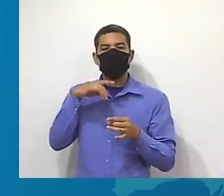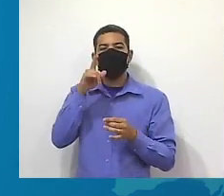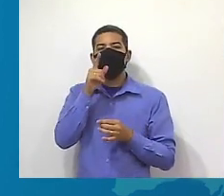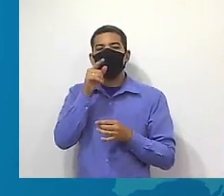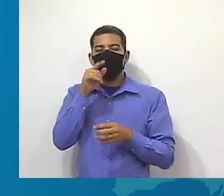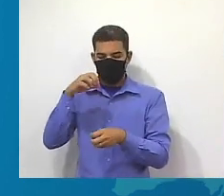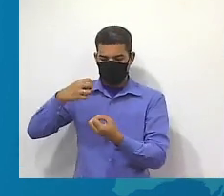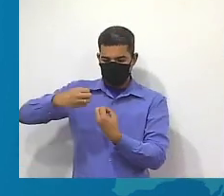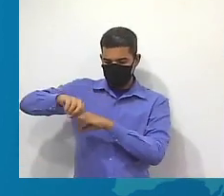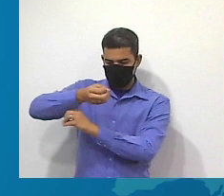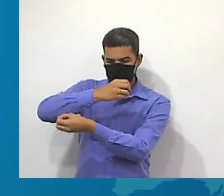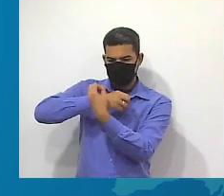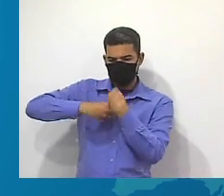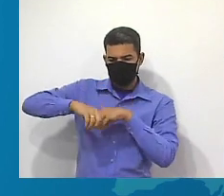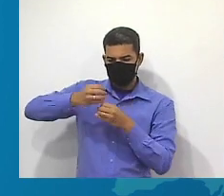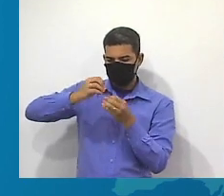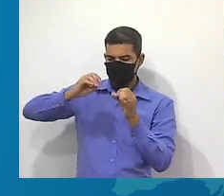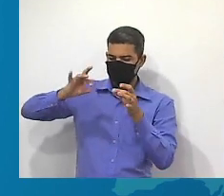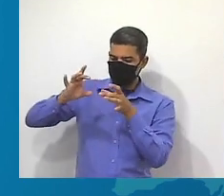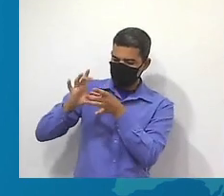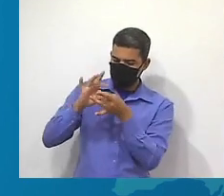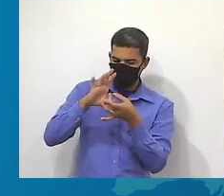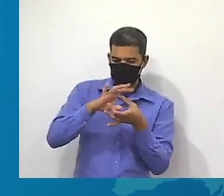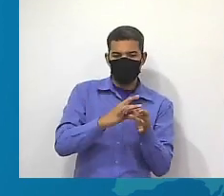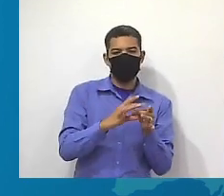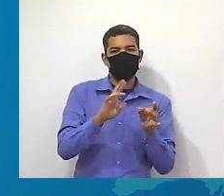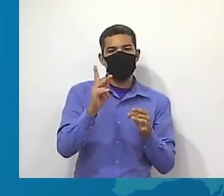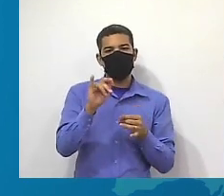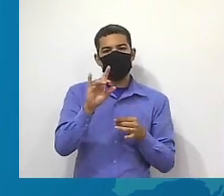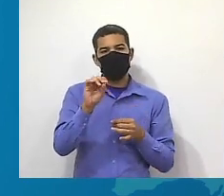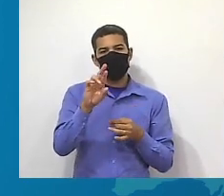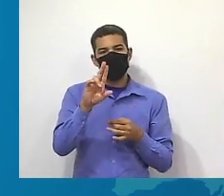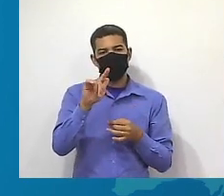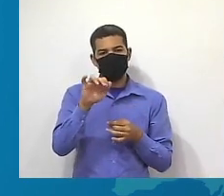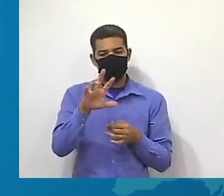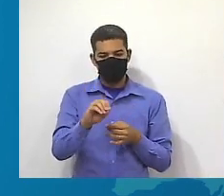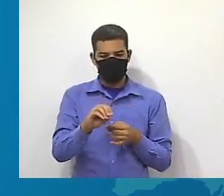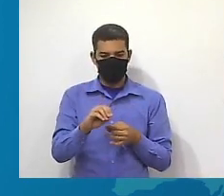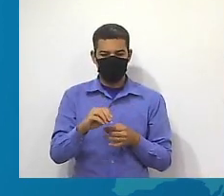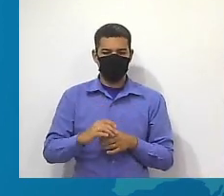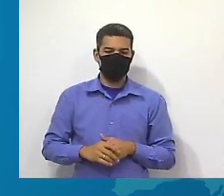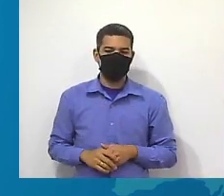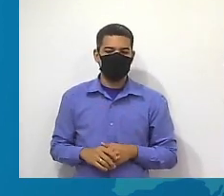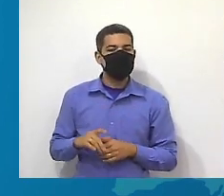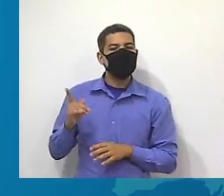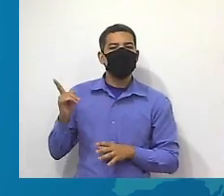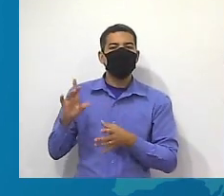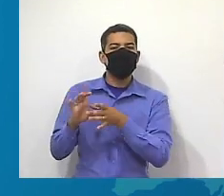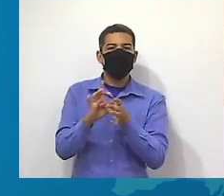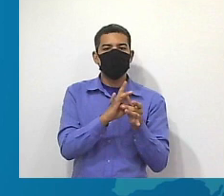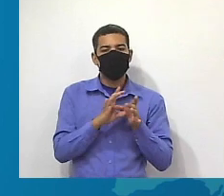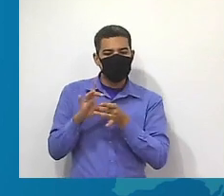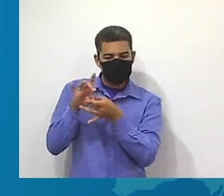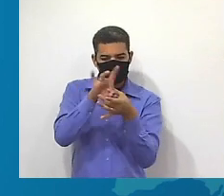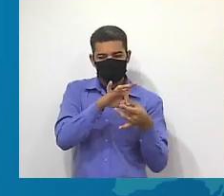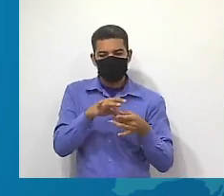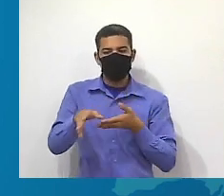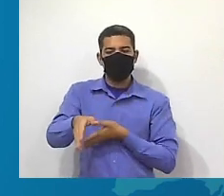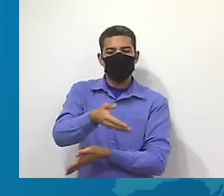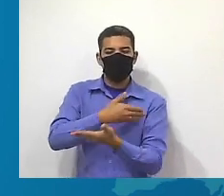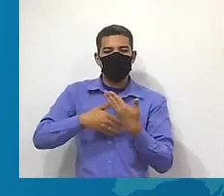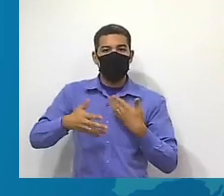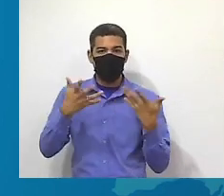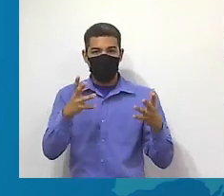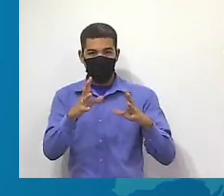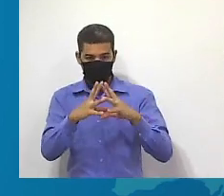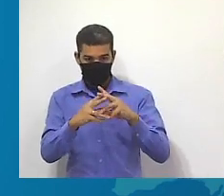formam ligações de hidrogênio, interações de uma molécula com a outra. Essa interação, quando eu quero